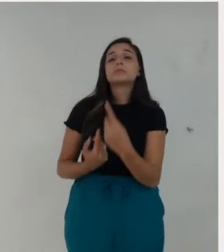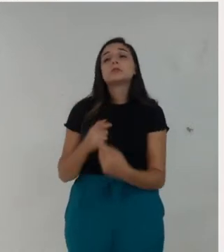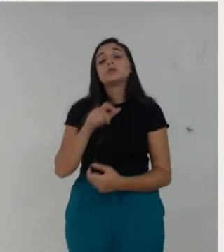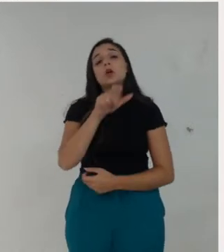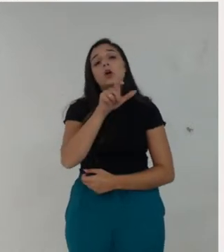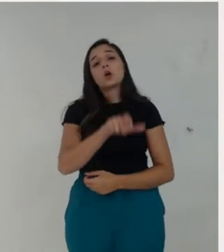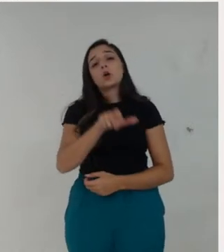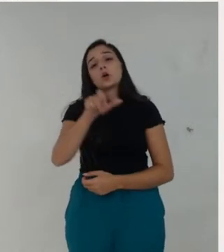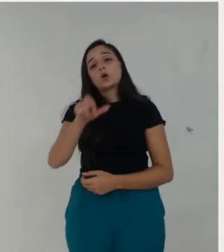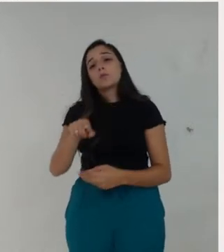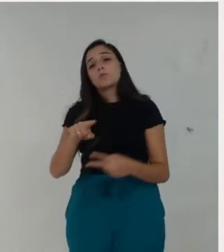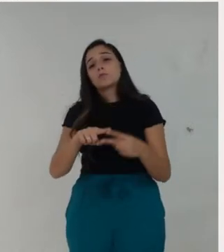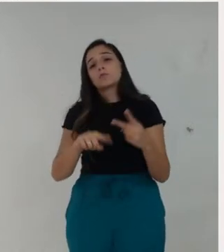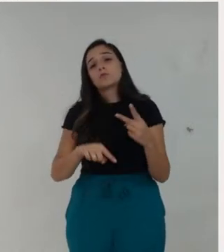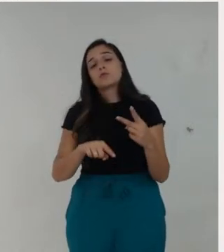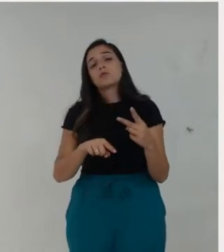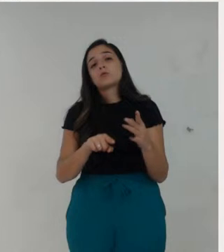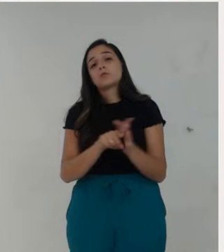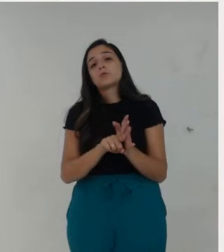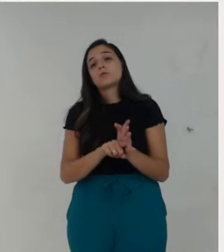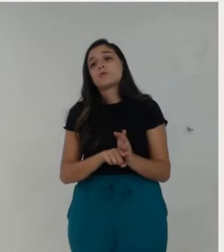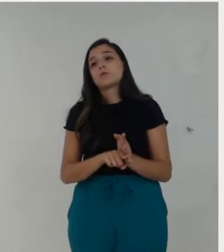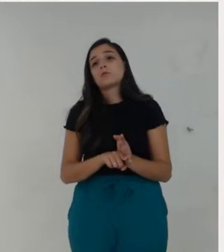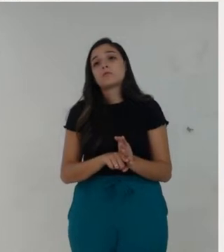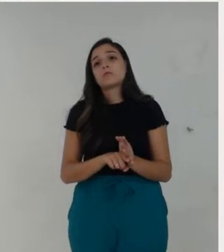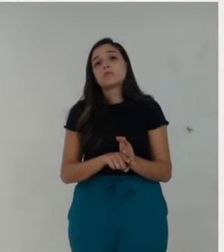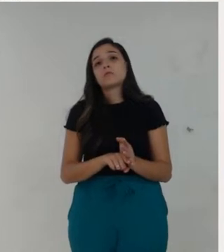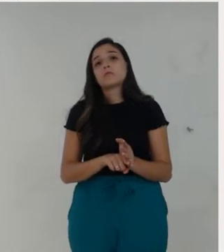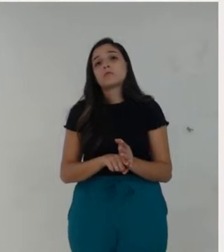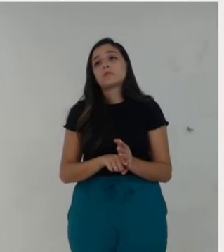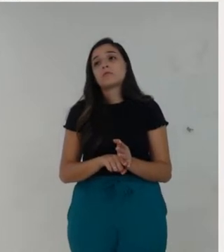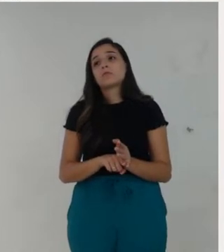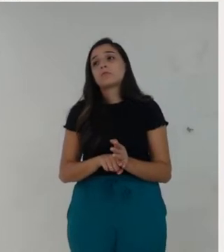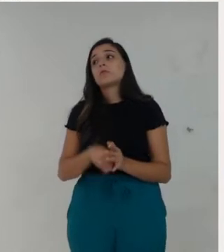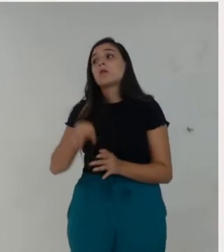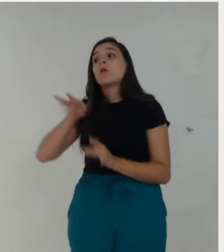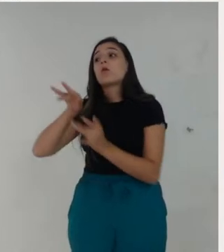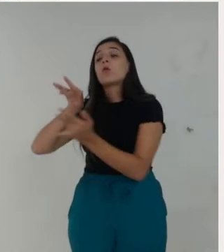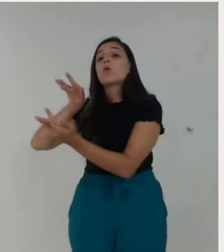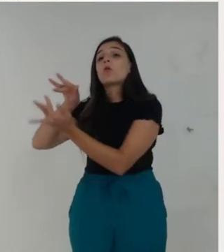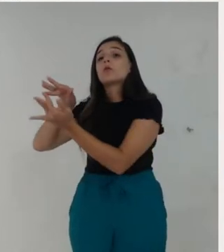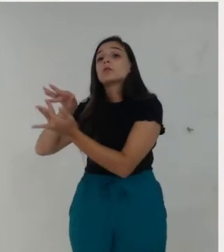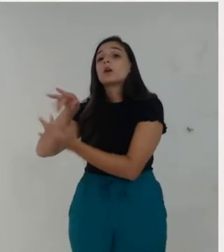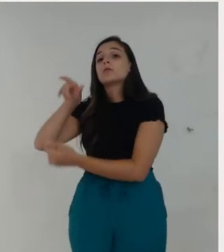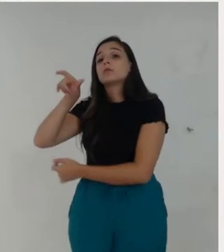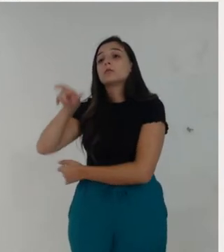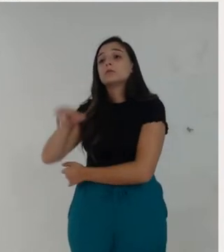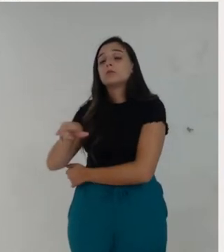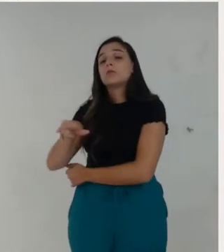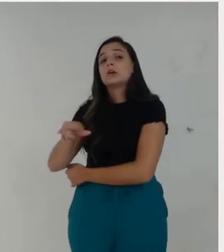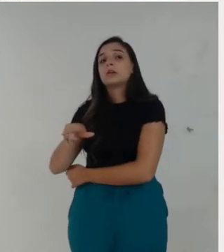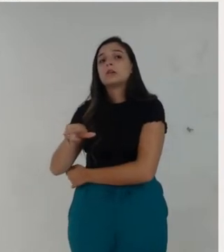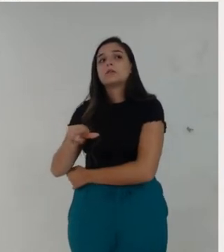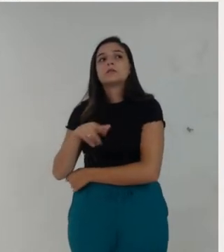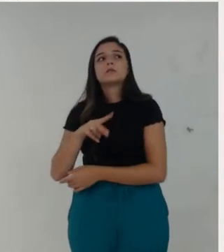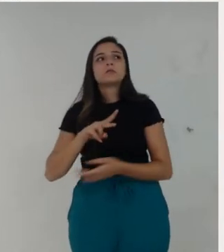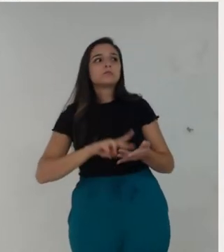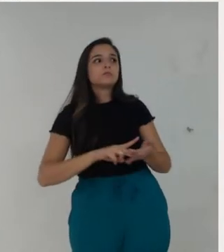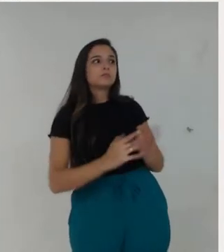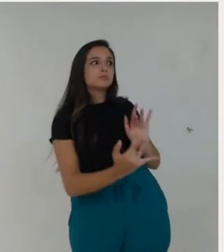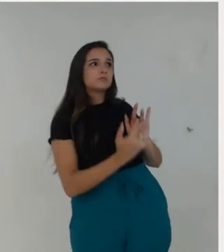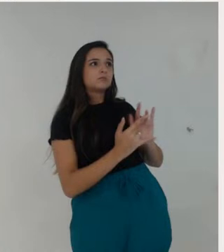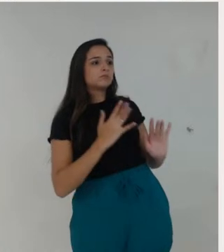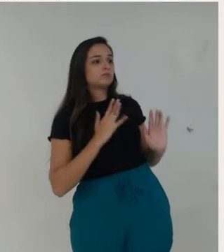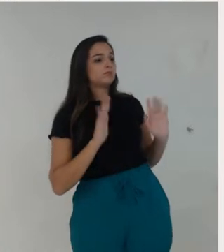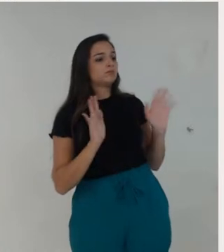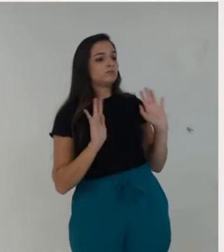pesquisadores entrarem em contato com o tradutor vivo e o tradutor não gostar muito, né, de ser contatado por duas vias, né? Então a gente disse,